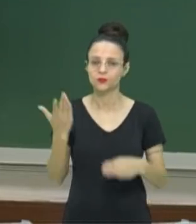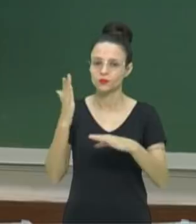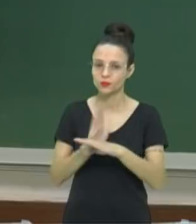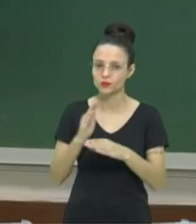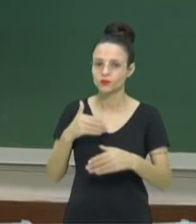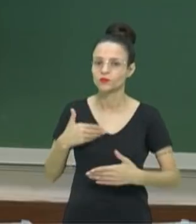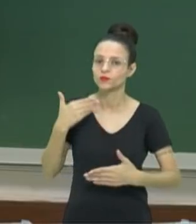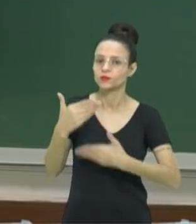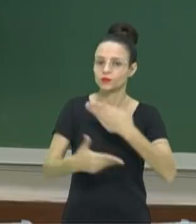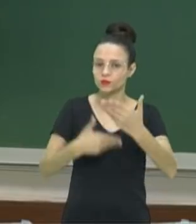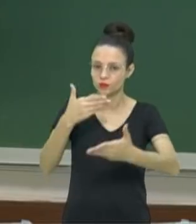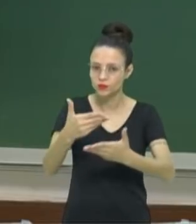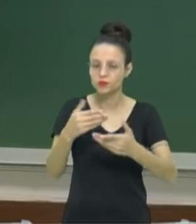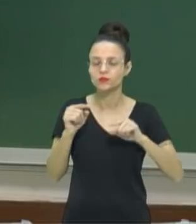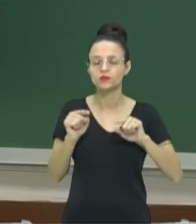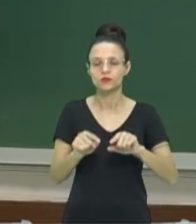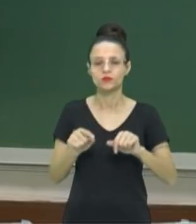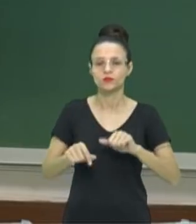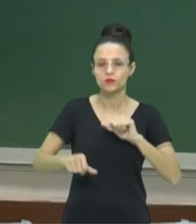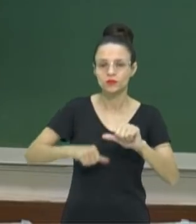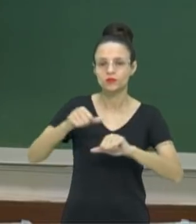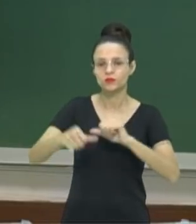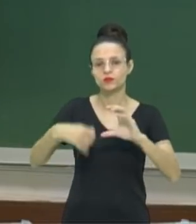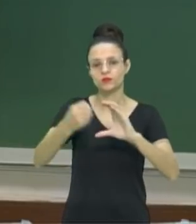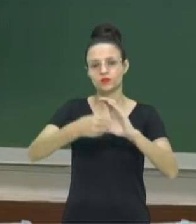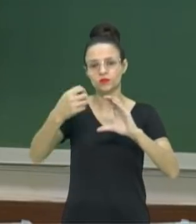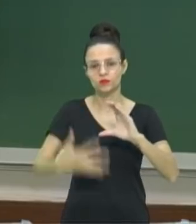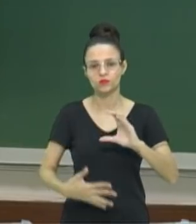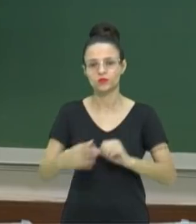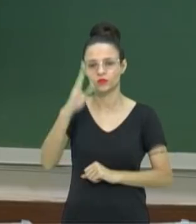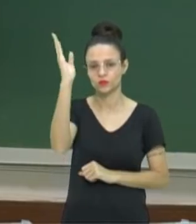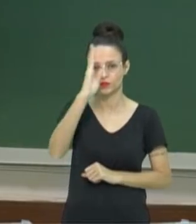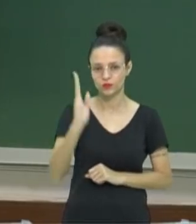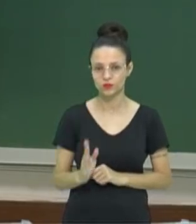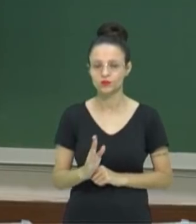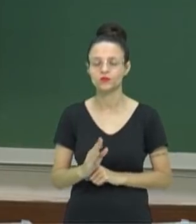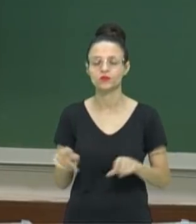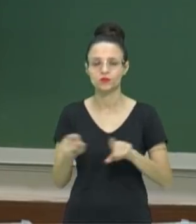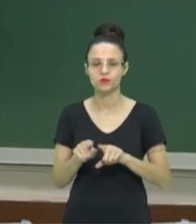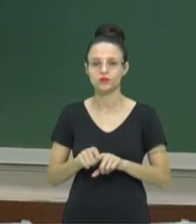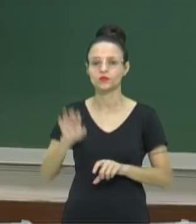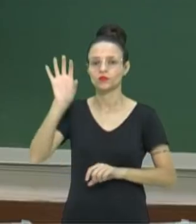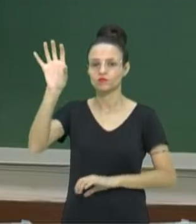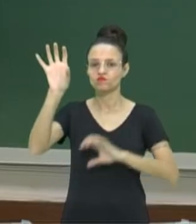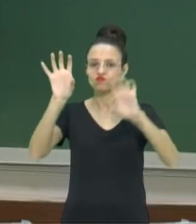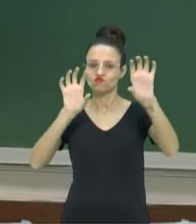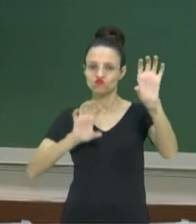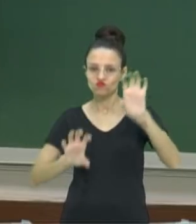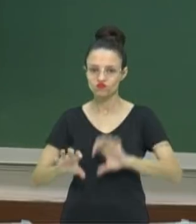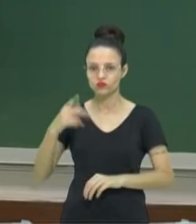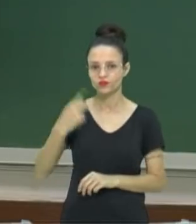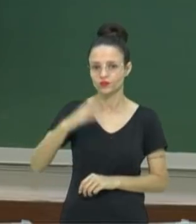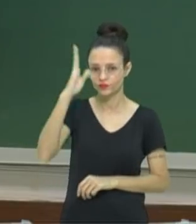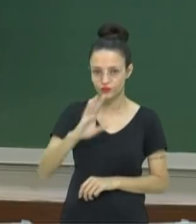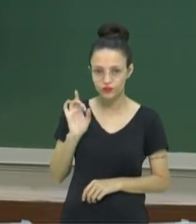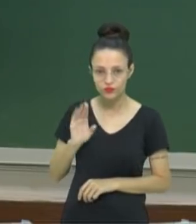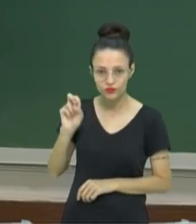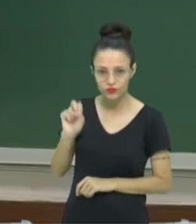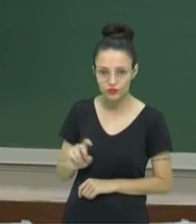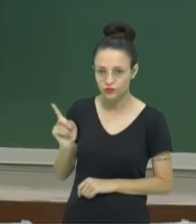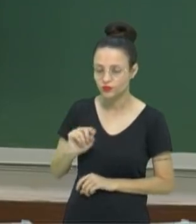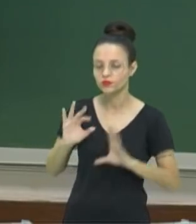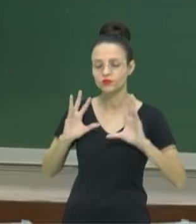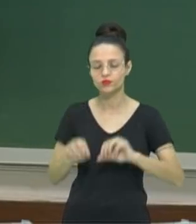desse processo para mudar as características do próprio Brasil, de outras regiões do Brasil, não só da região sul,